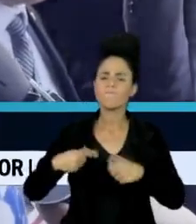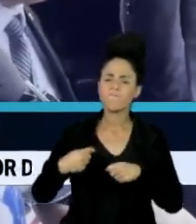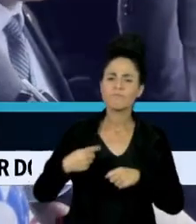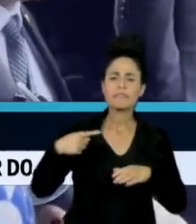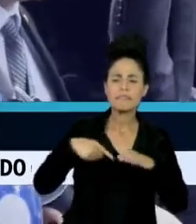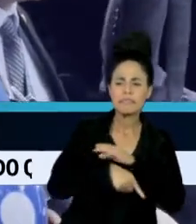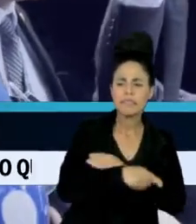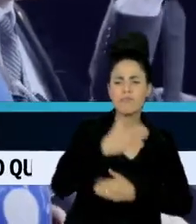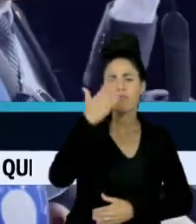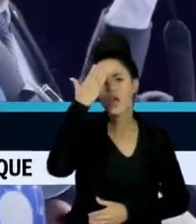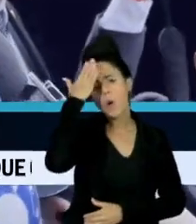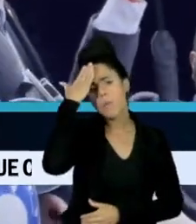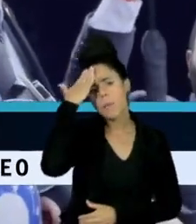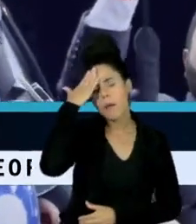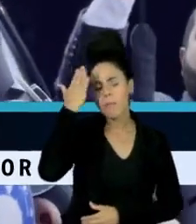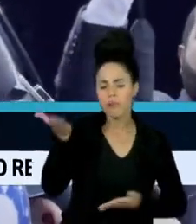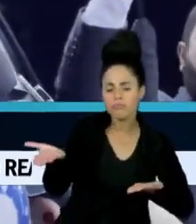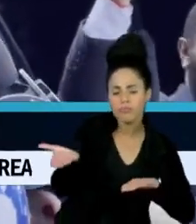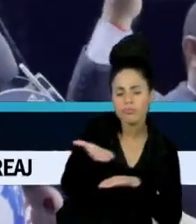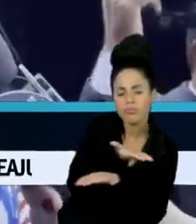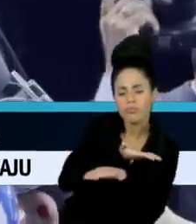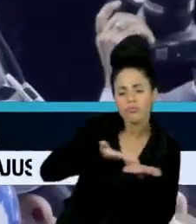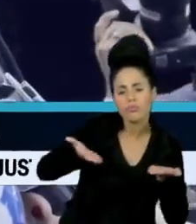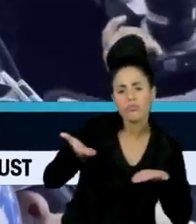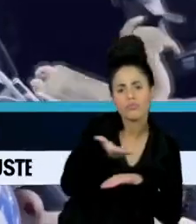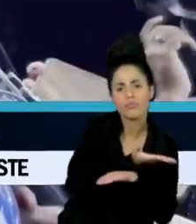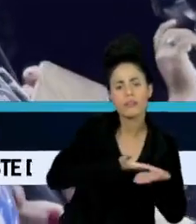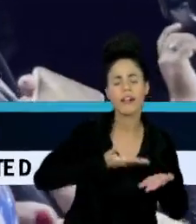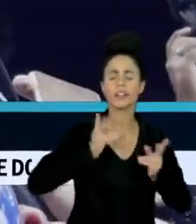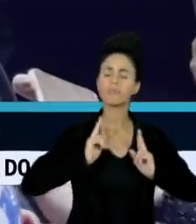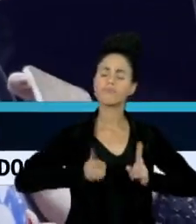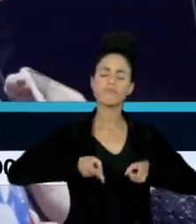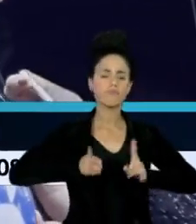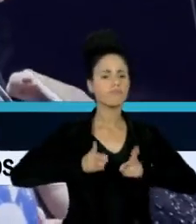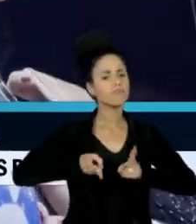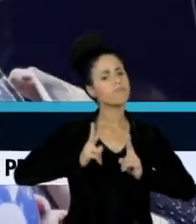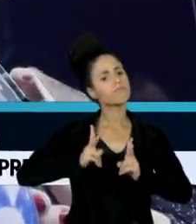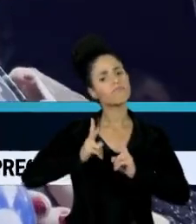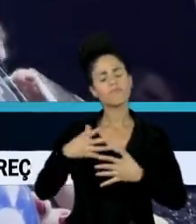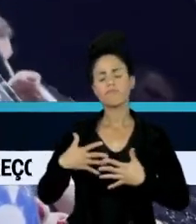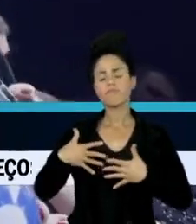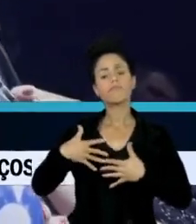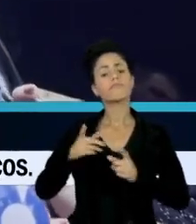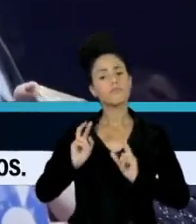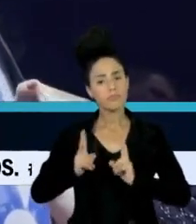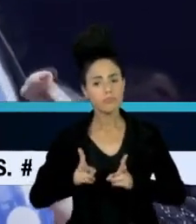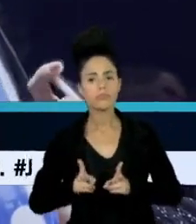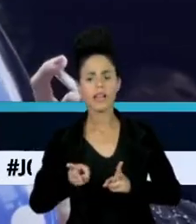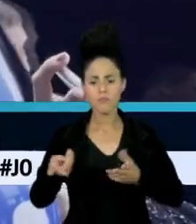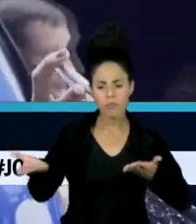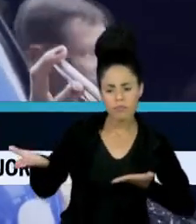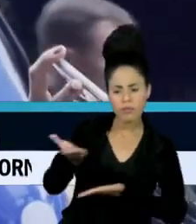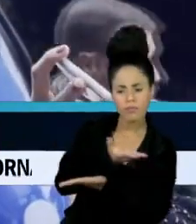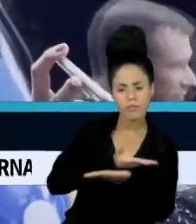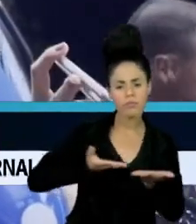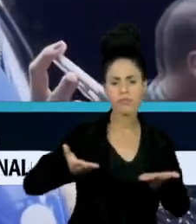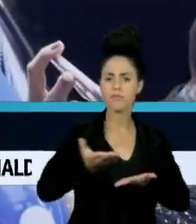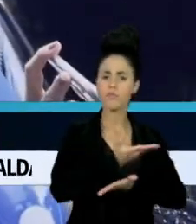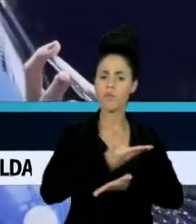aprofundar nosso relacionamento. Eu sempre tive uma enorme consideração com o povo